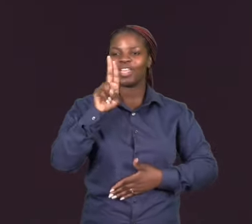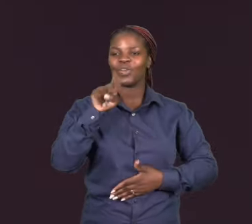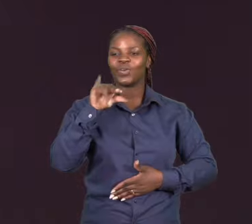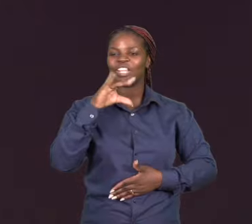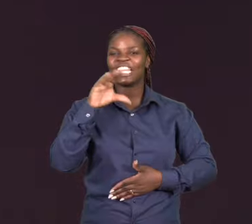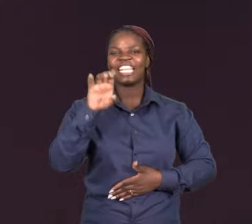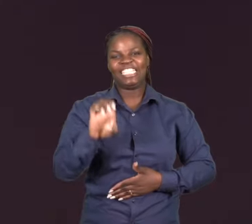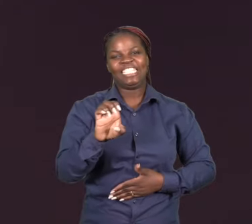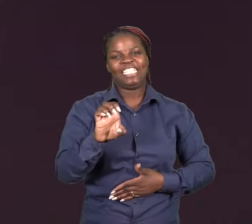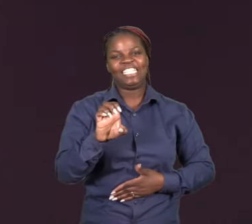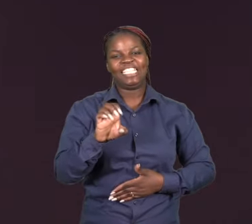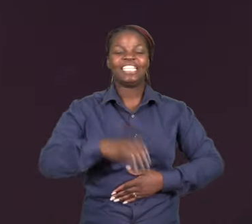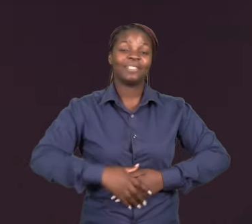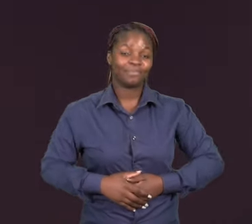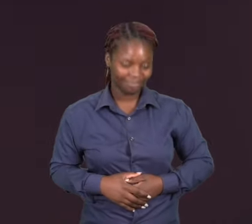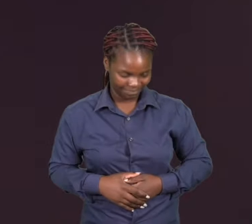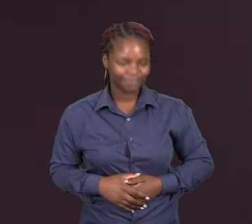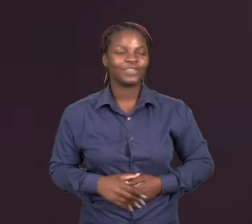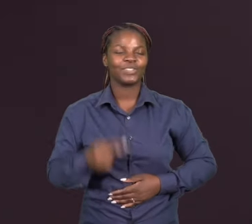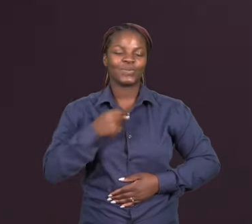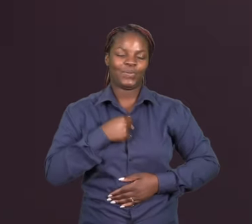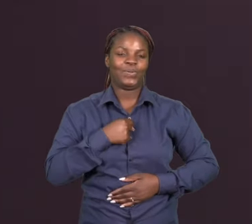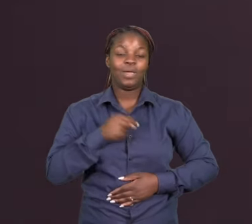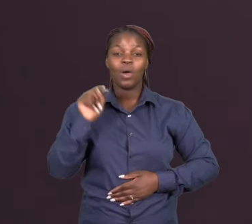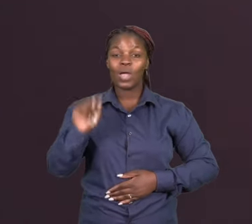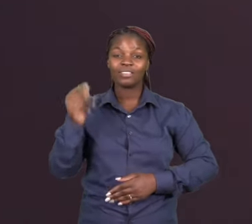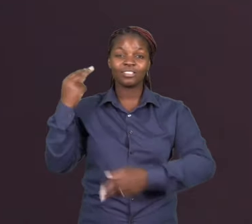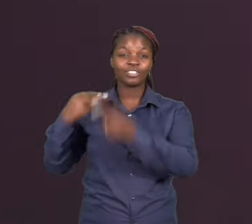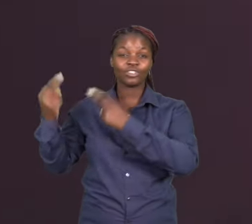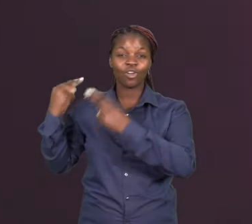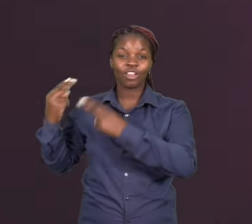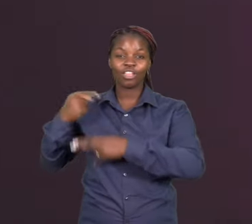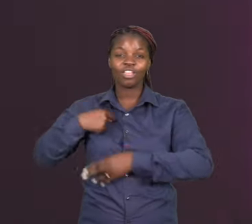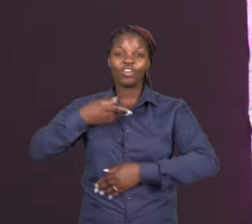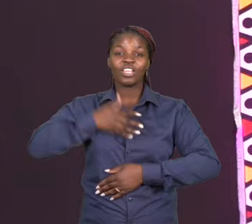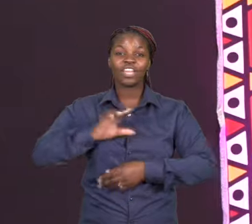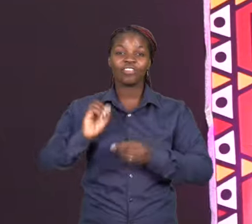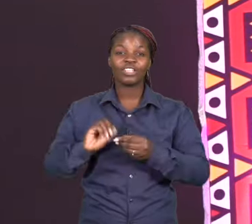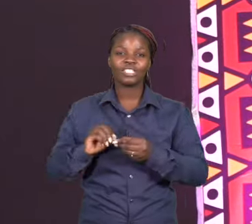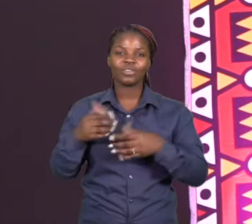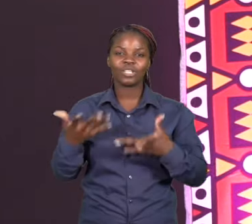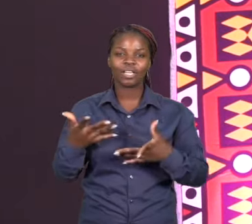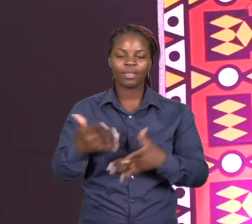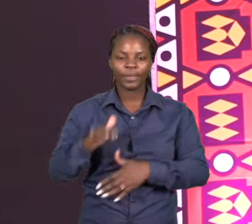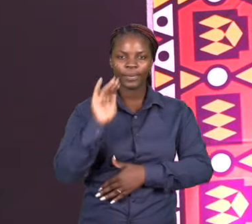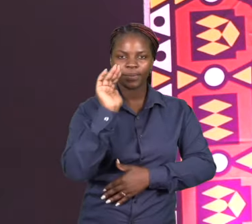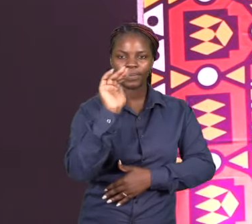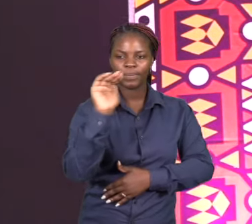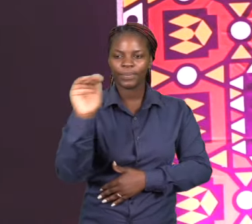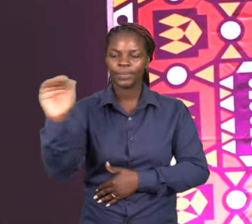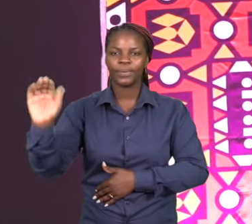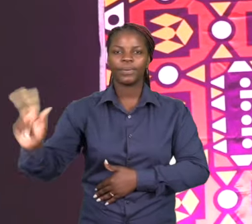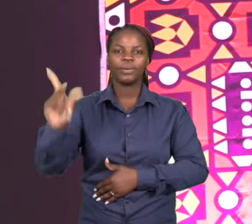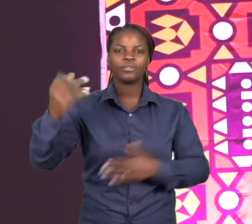si e com este pedaço da minha história eu quero chamar a atenção de outras jovens maises